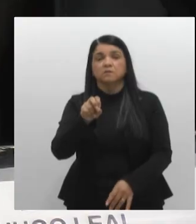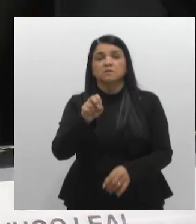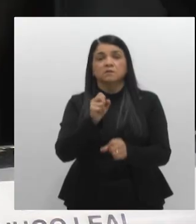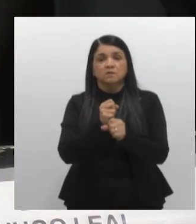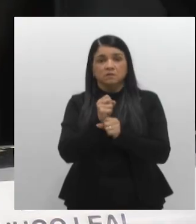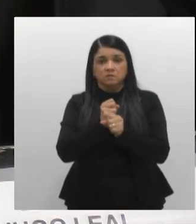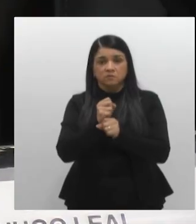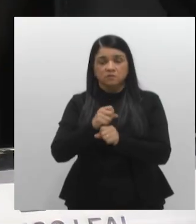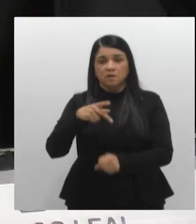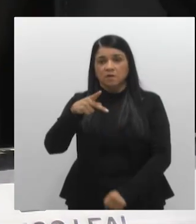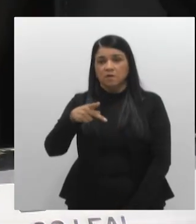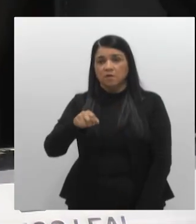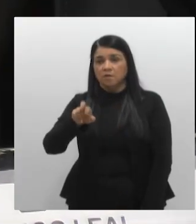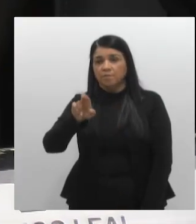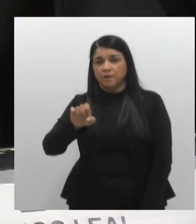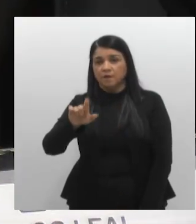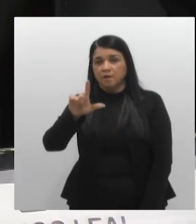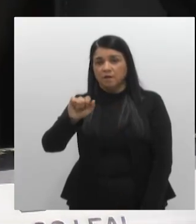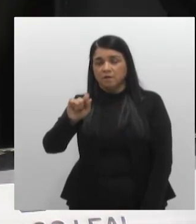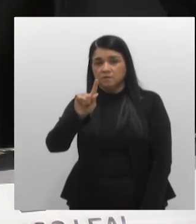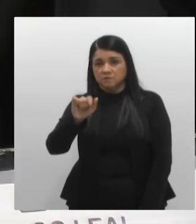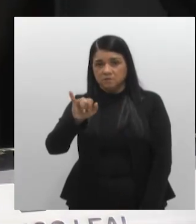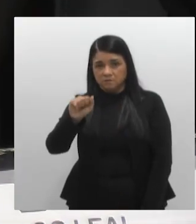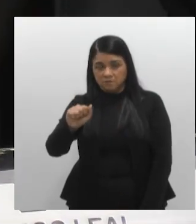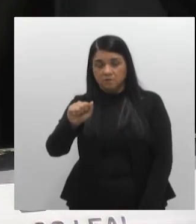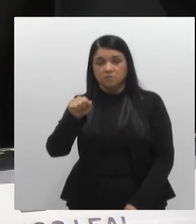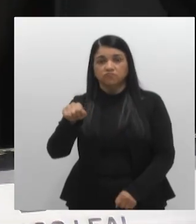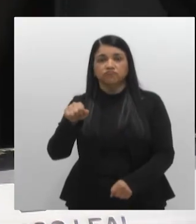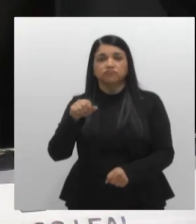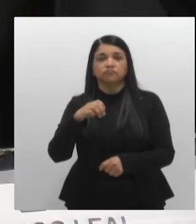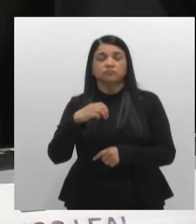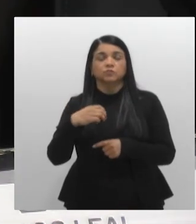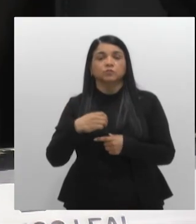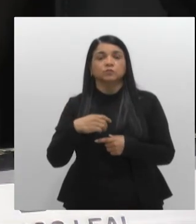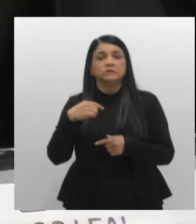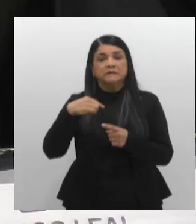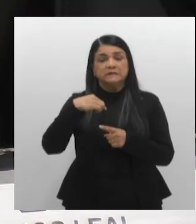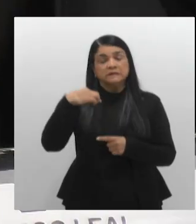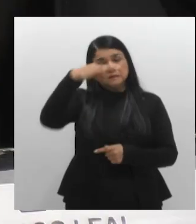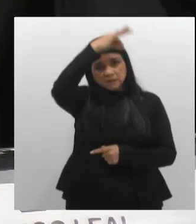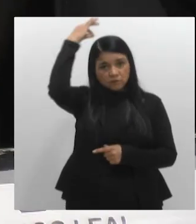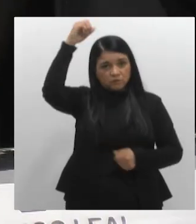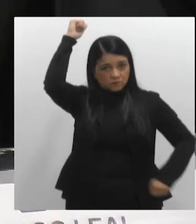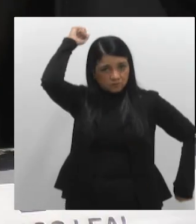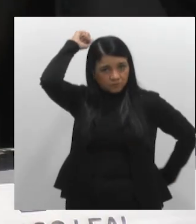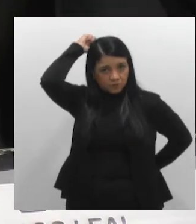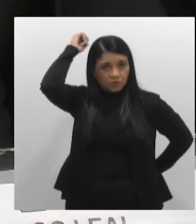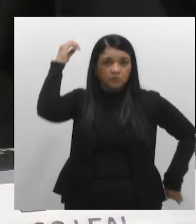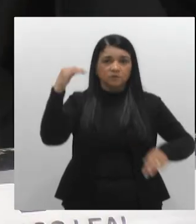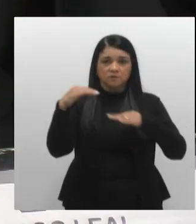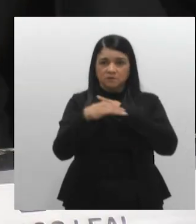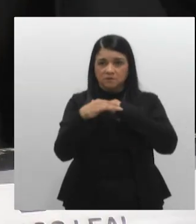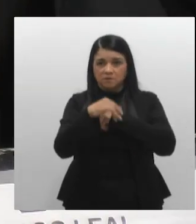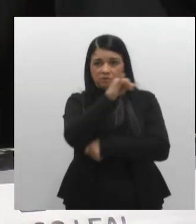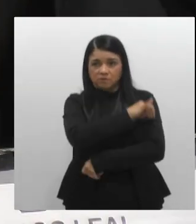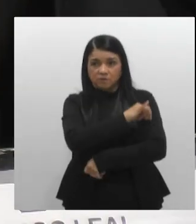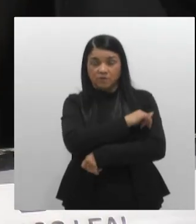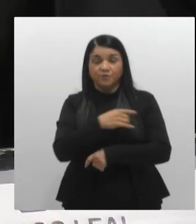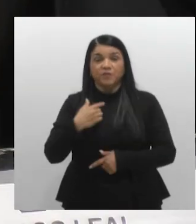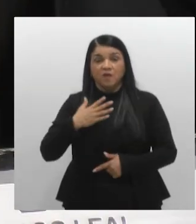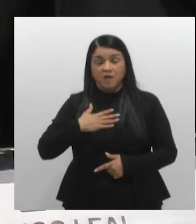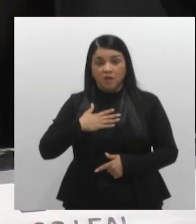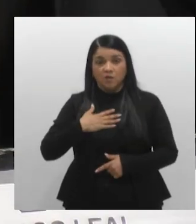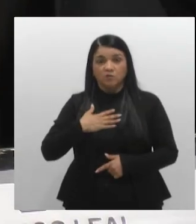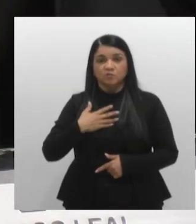da nossa querida São Sebastião do Rio de Janeiro. Meu caríssimo amigo, irmão também, eu vou dizer que eu sou a terceira via aqui